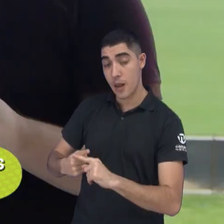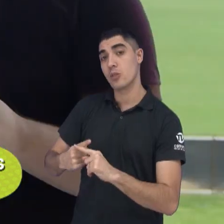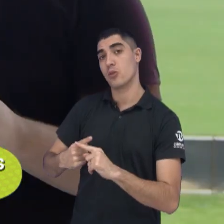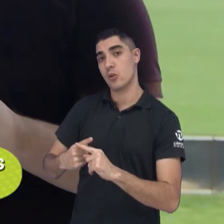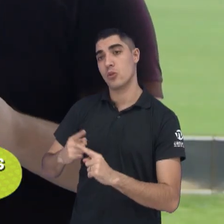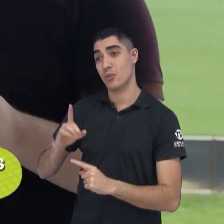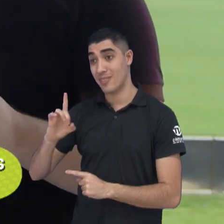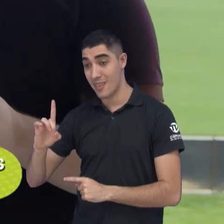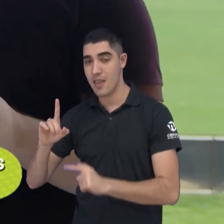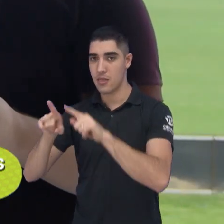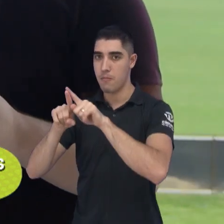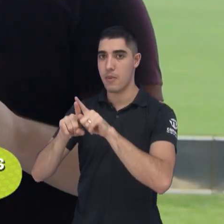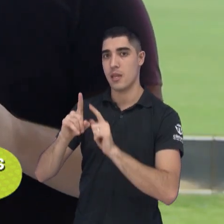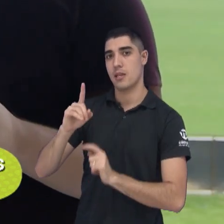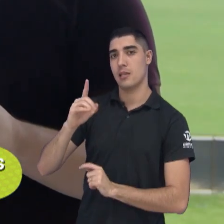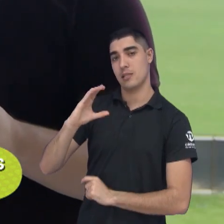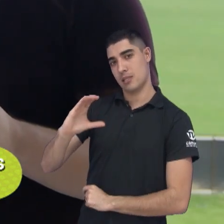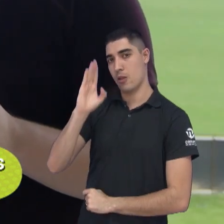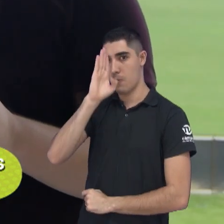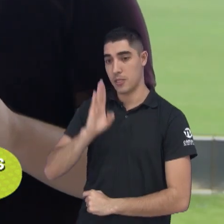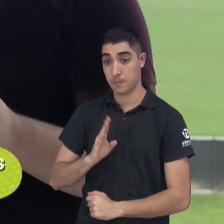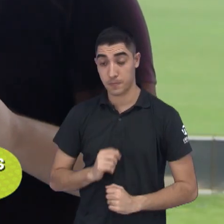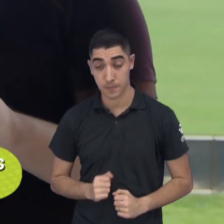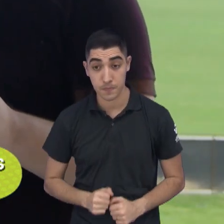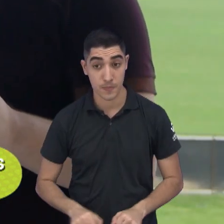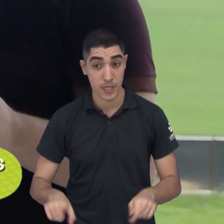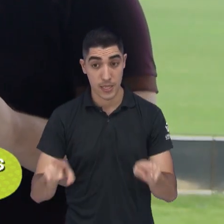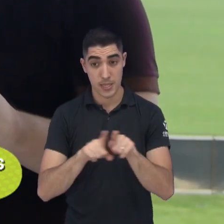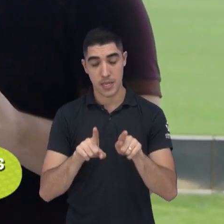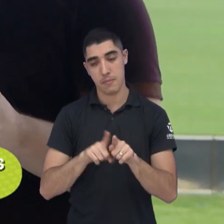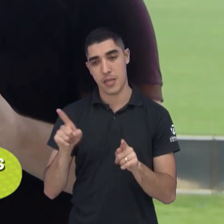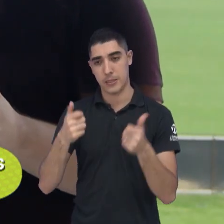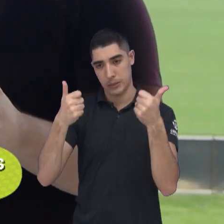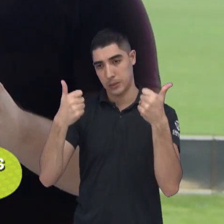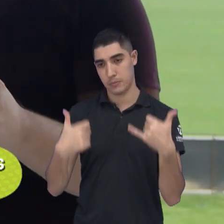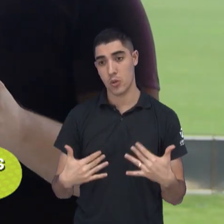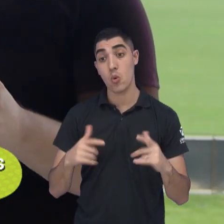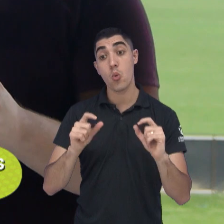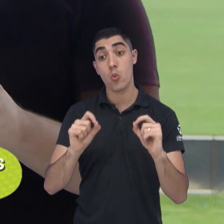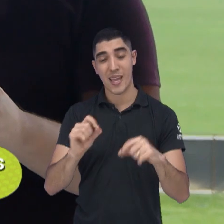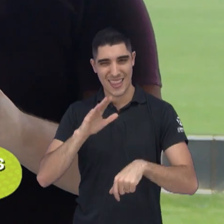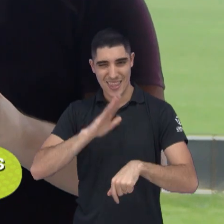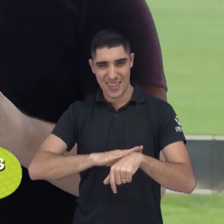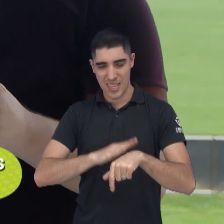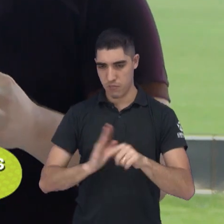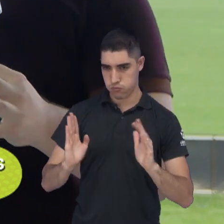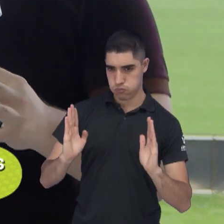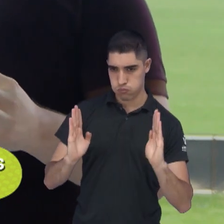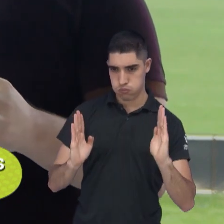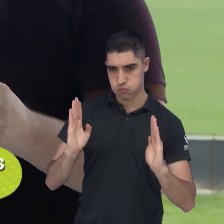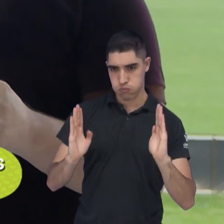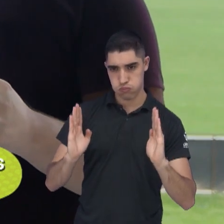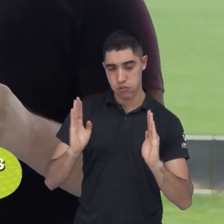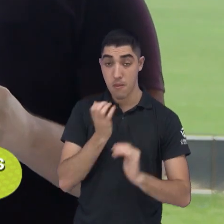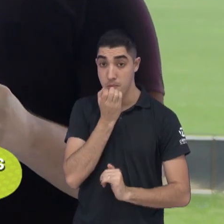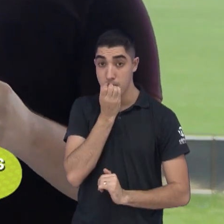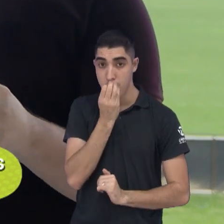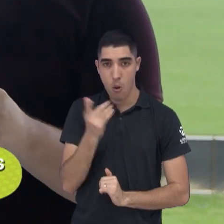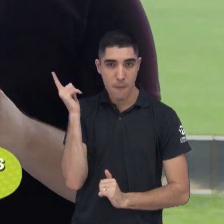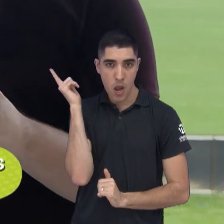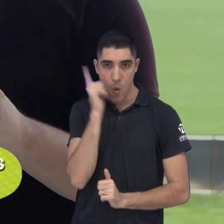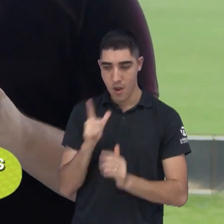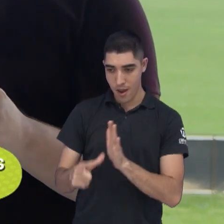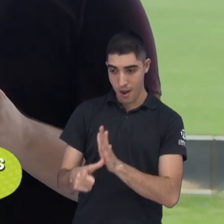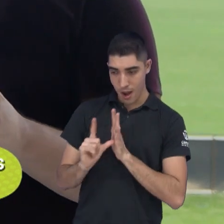C. Ainda foi definido por eles que um tempo bom para que o elenco esteja montado e aí comece apenas os